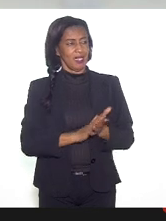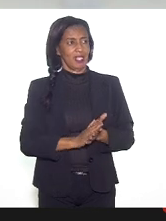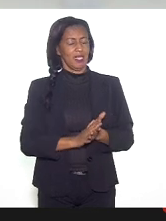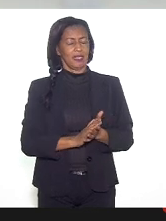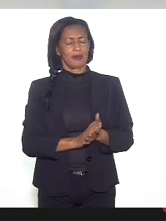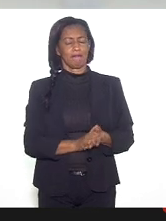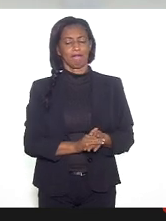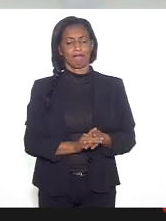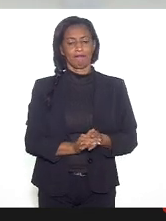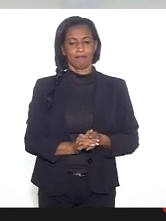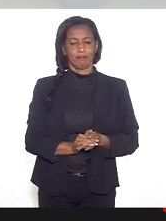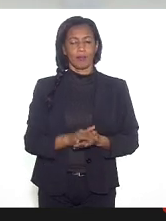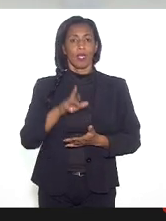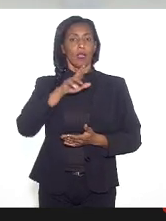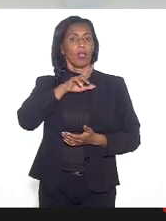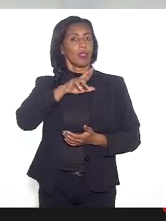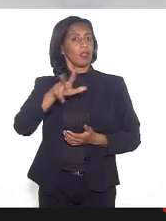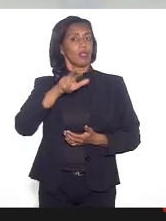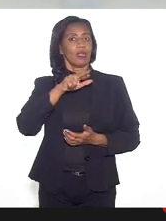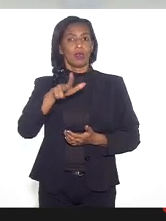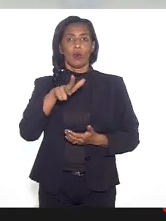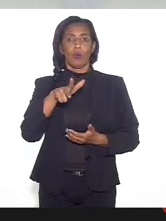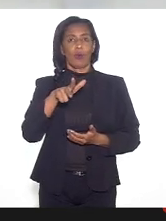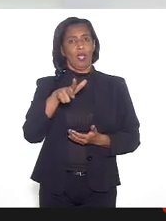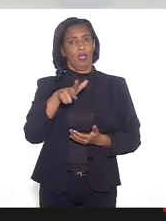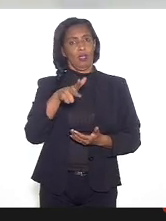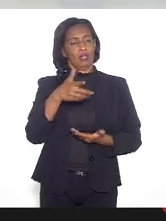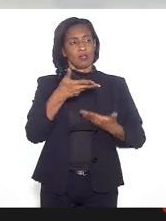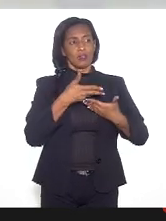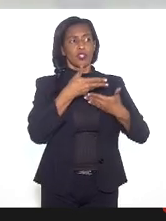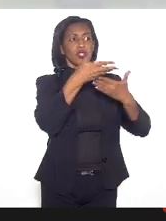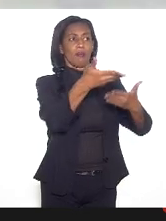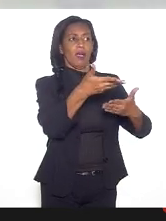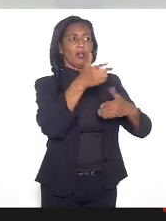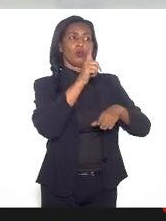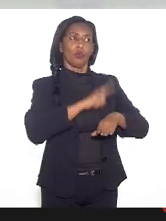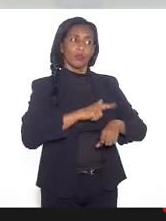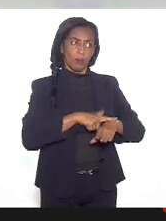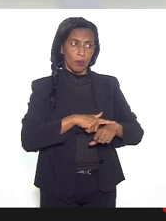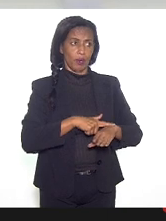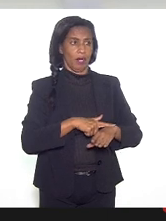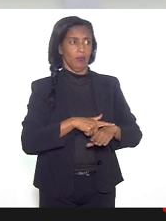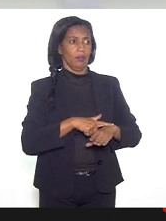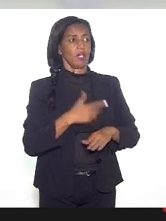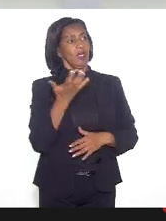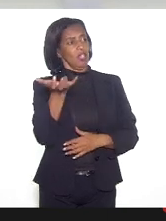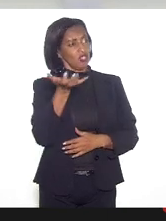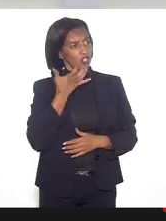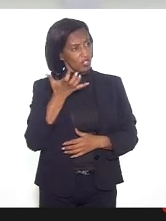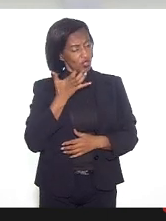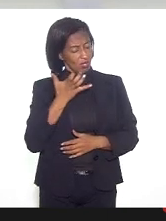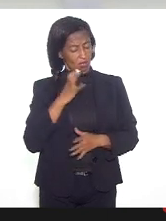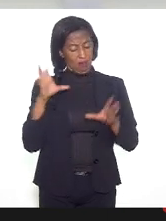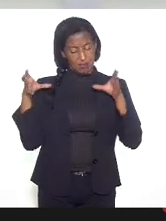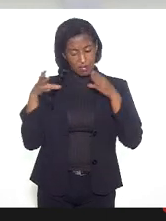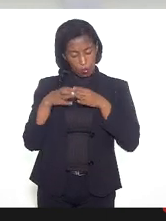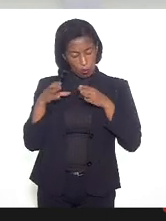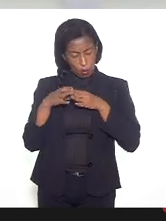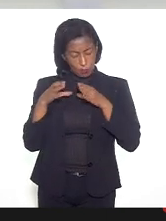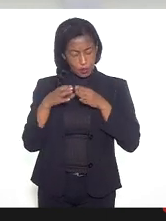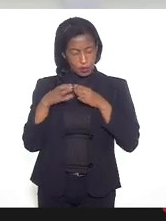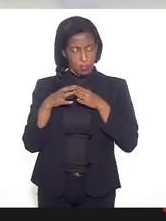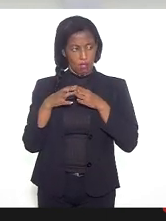melhor juízo, não é ser chamado como bombeiro temporário. Então, a gente quer e a luta dessa comissão será para